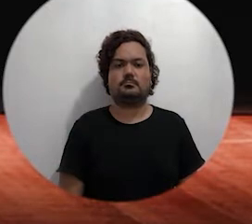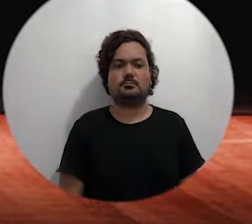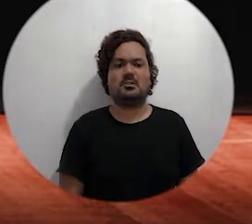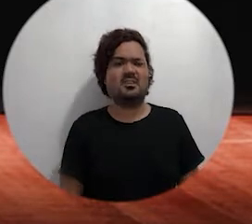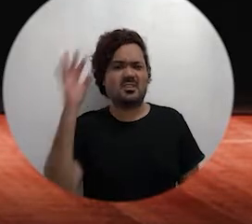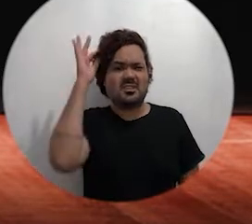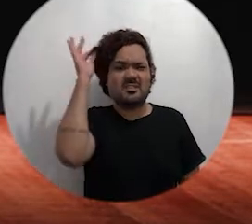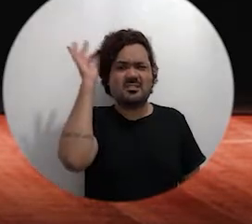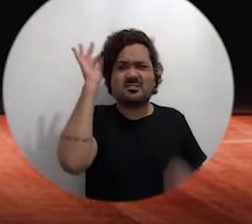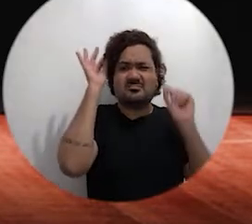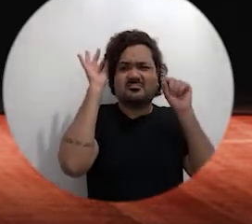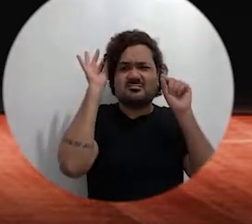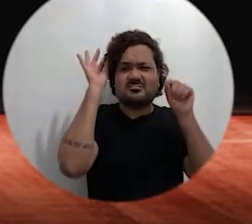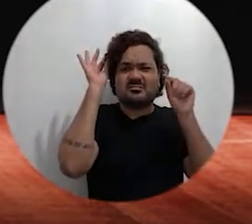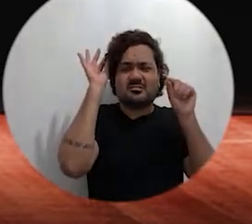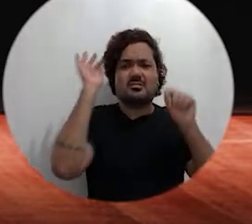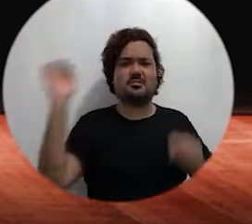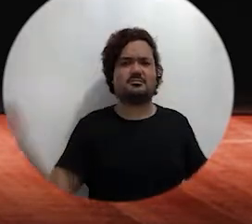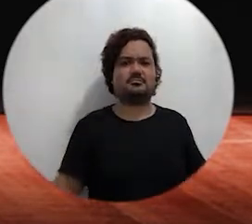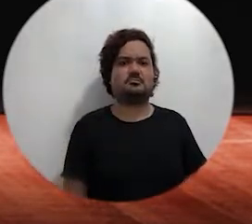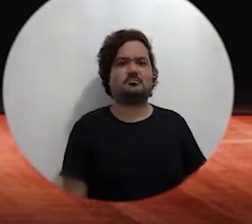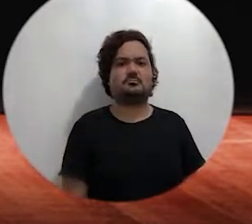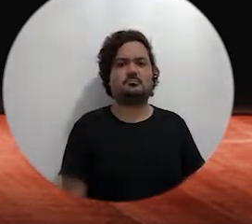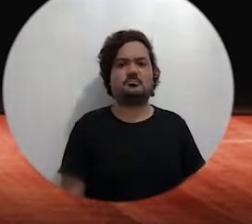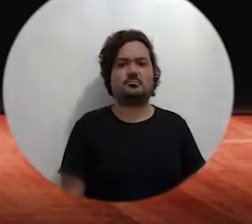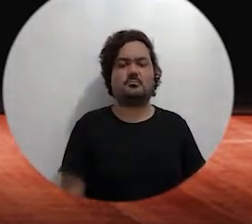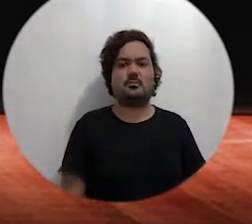Que cabelo é esse?